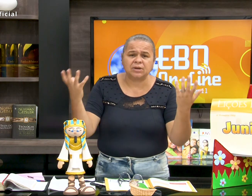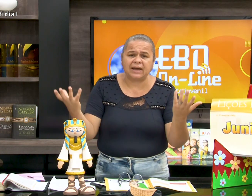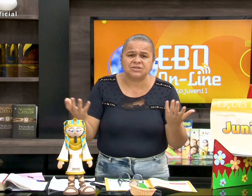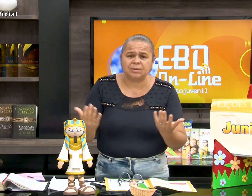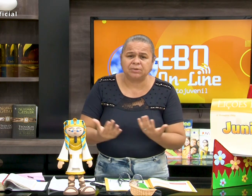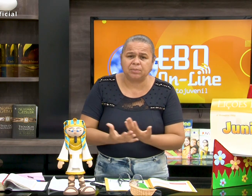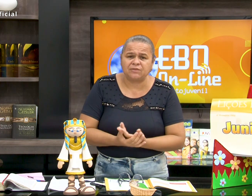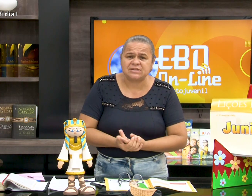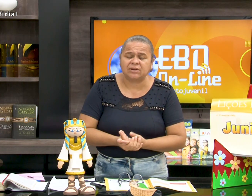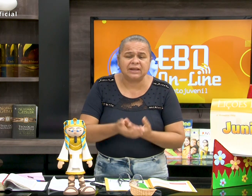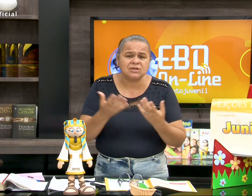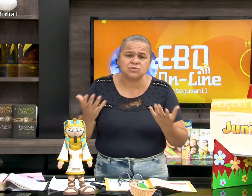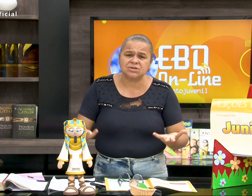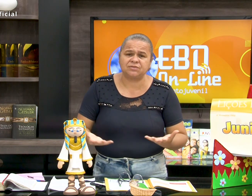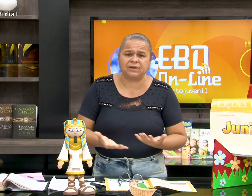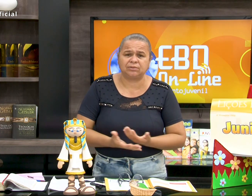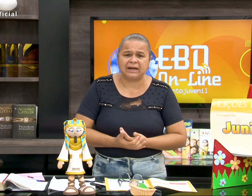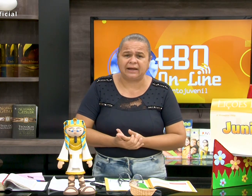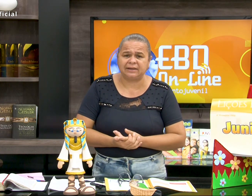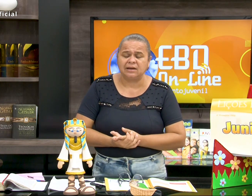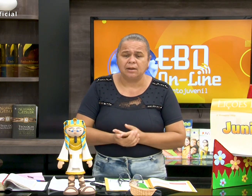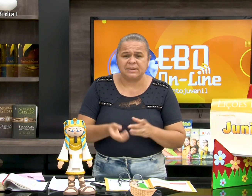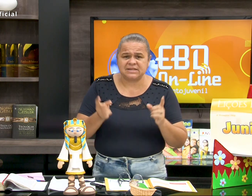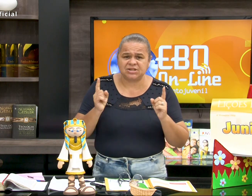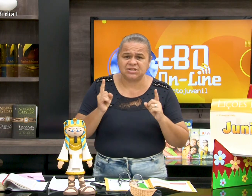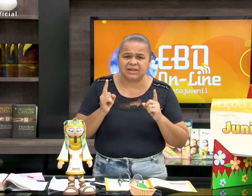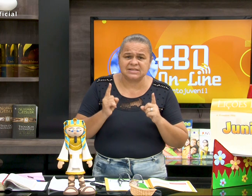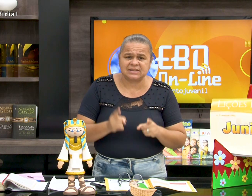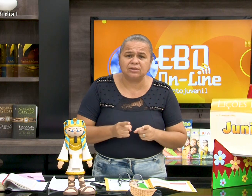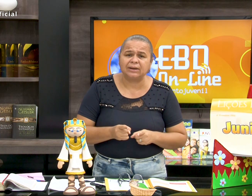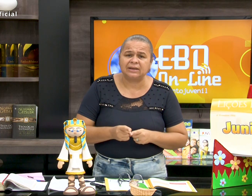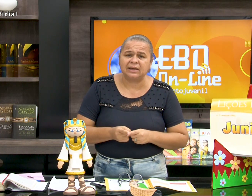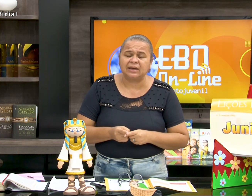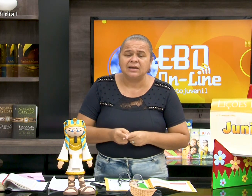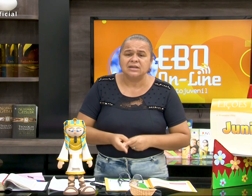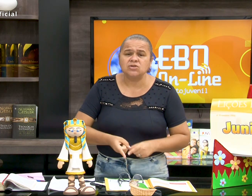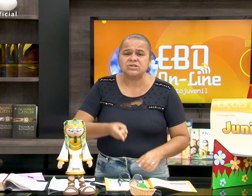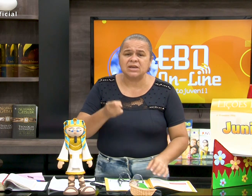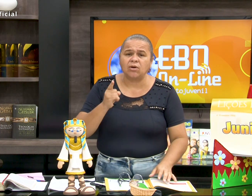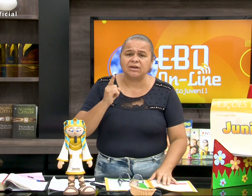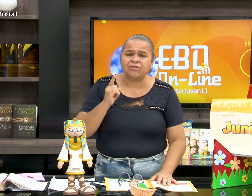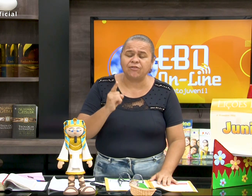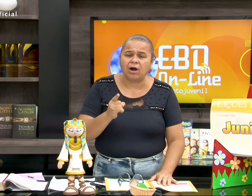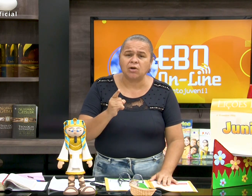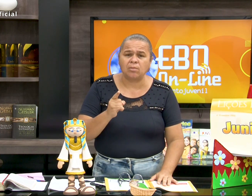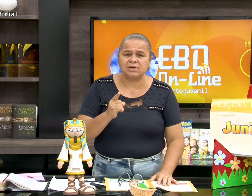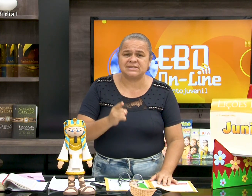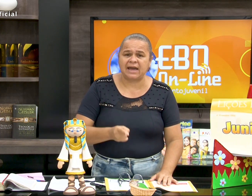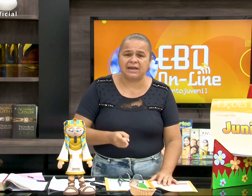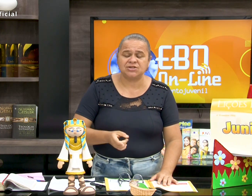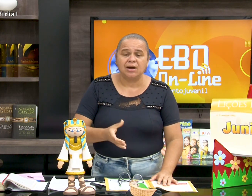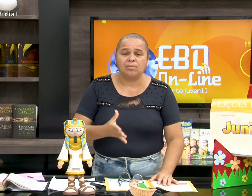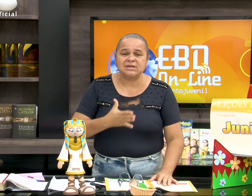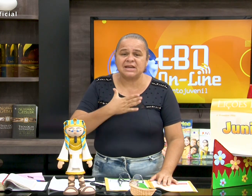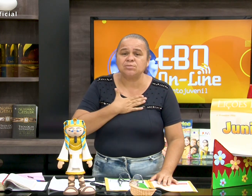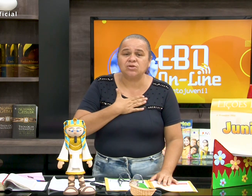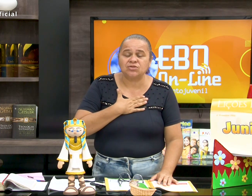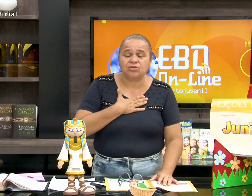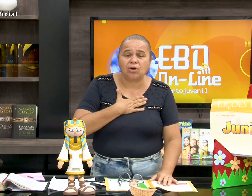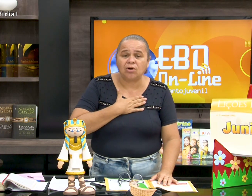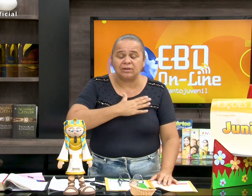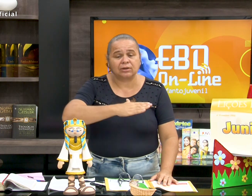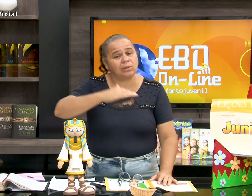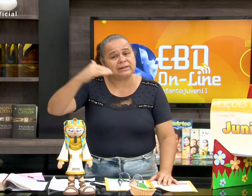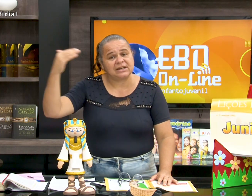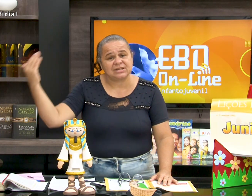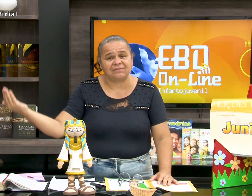vários tipos de professor que tem as suas dificuldades. Mas a gente está dizendo aqui que o Senhor que foi com Moisés, Moisés